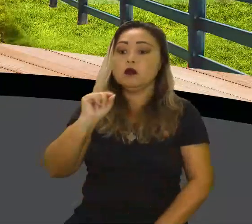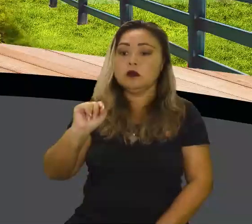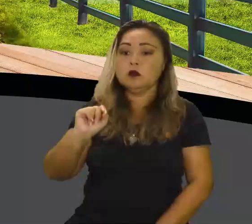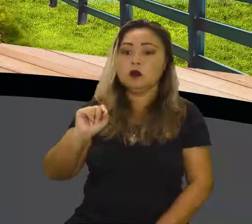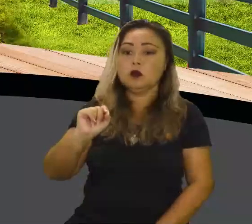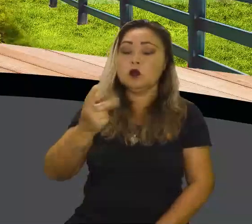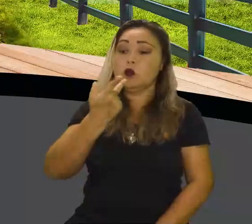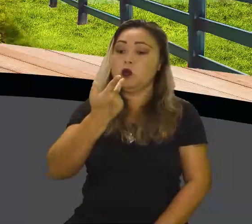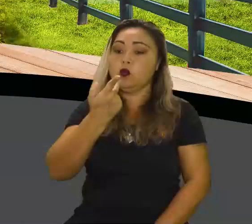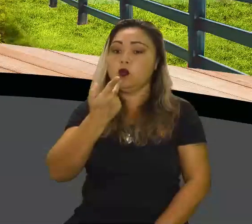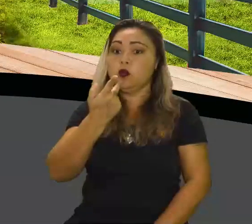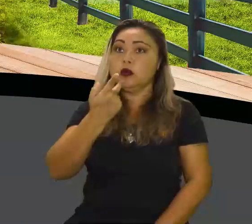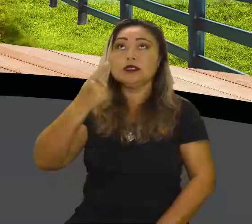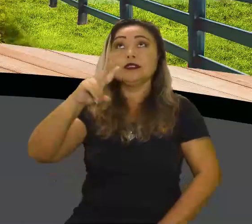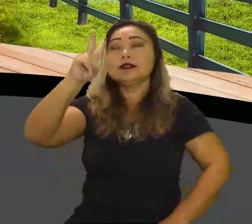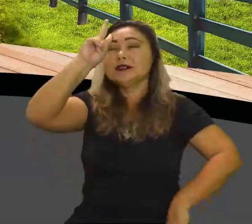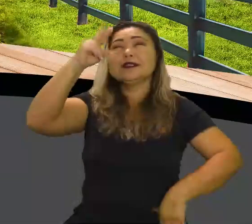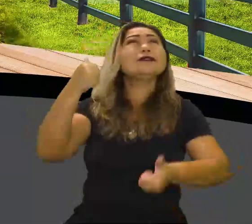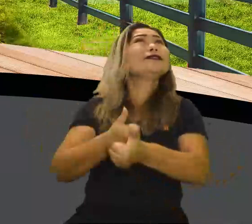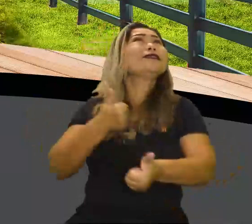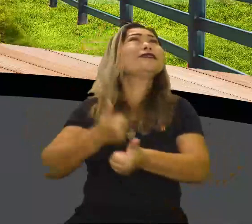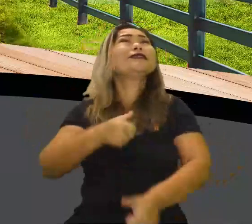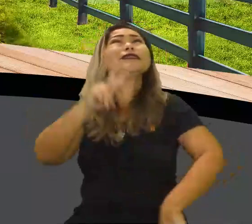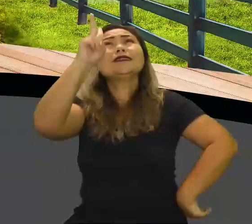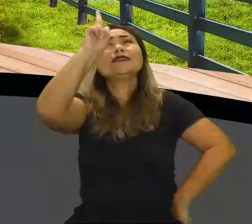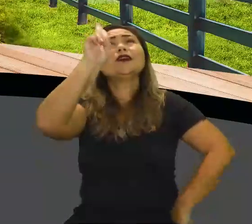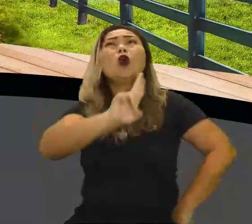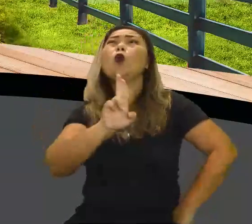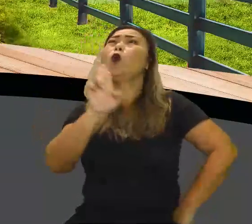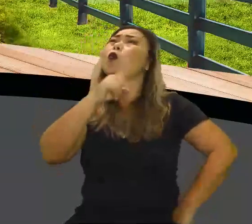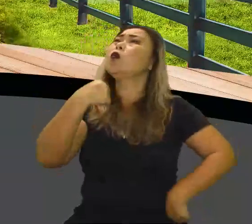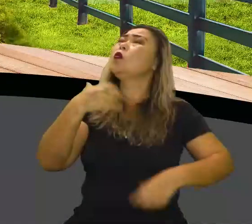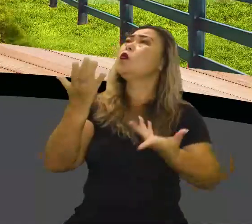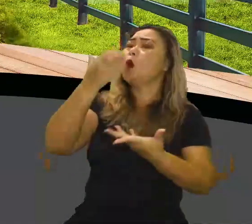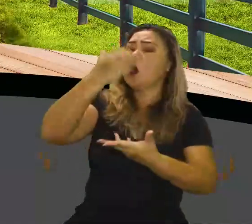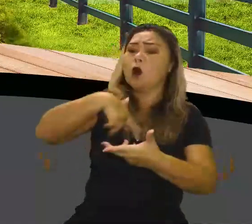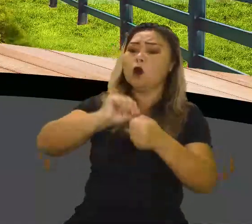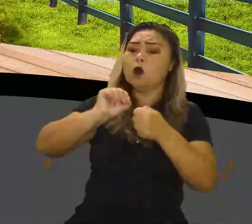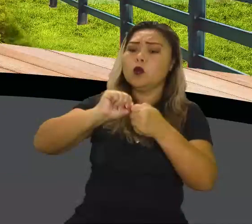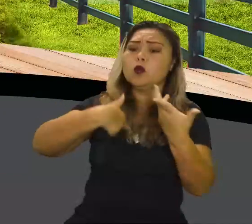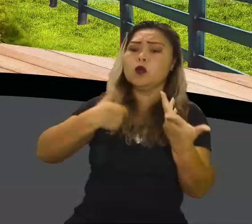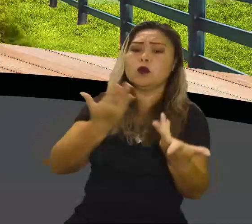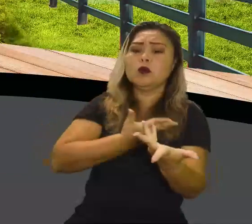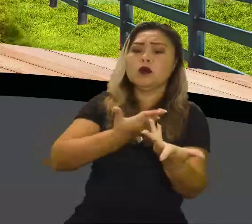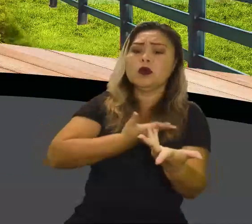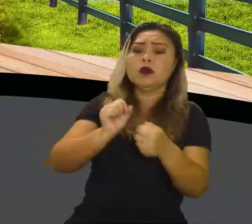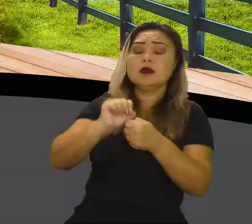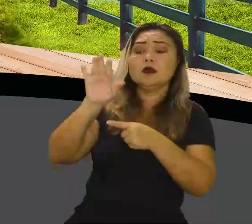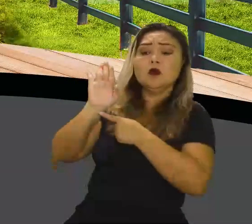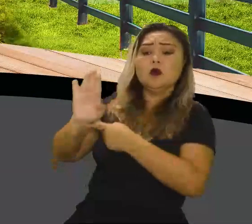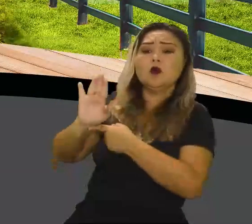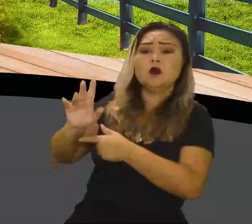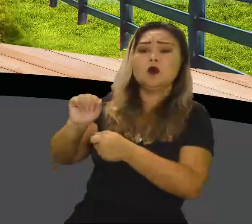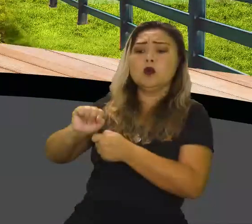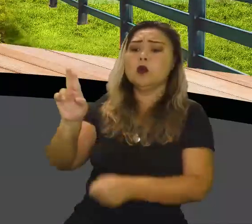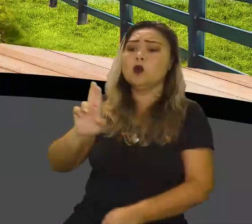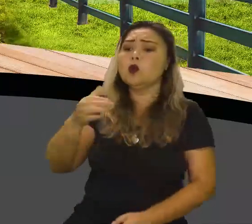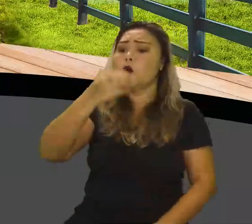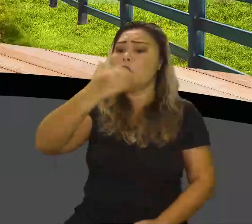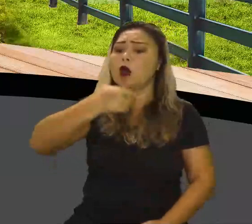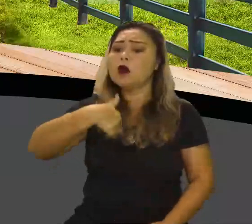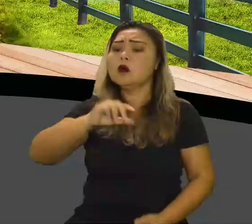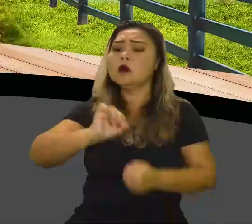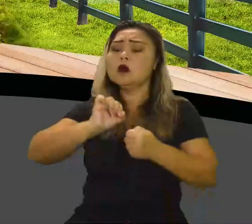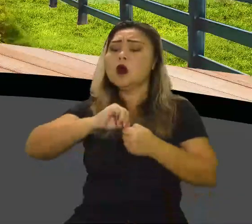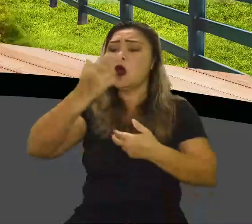eu estou aqui falando e estou tentando lembrar o nome daquela fruta. Ô meu anjinho, eu tenho um amigo invisível que me ajuda. Como é o nome daquela